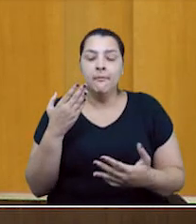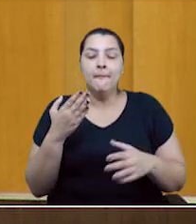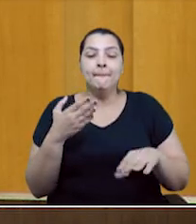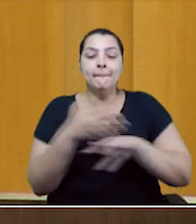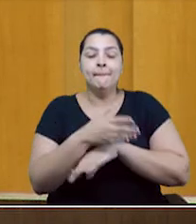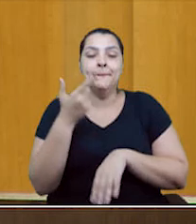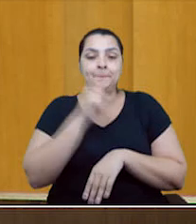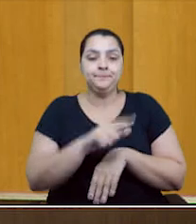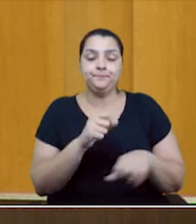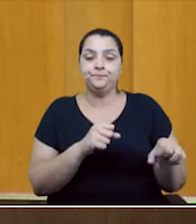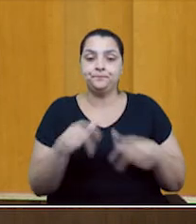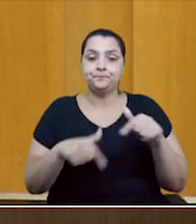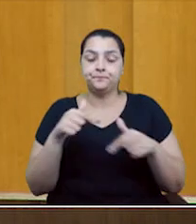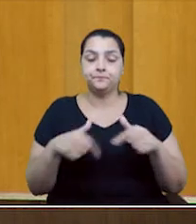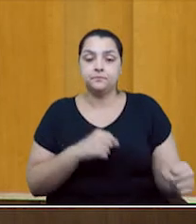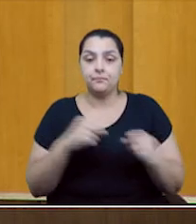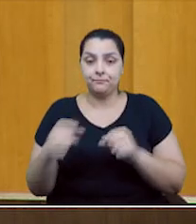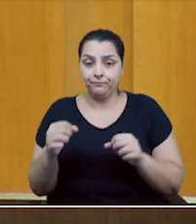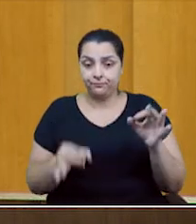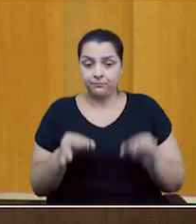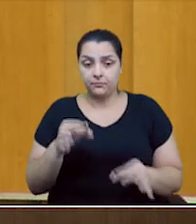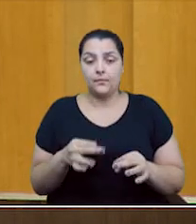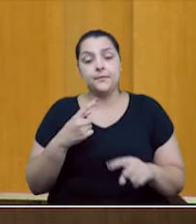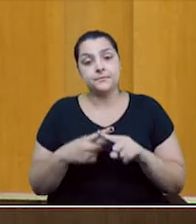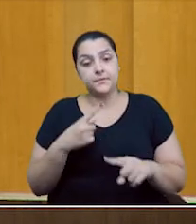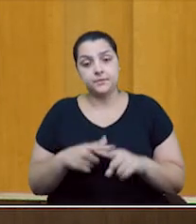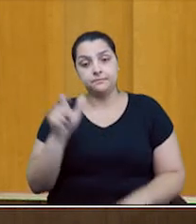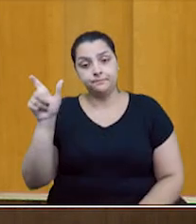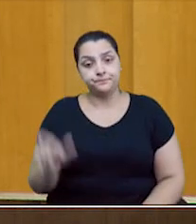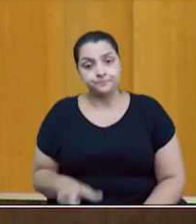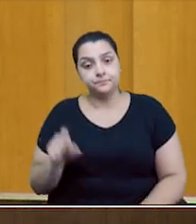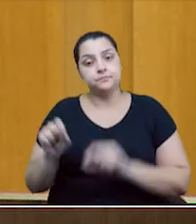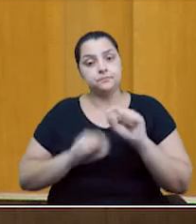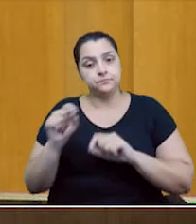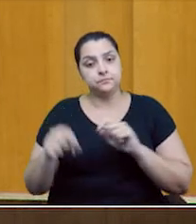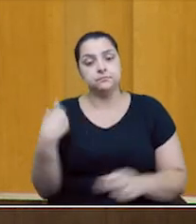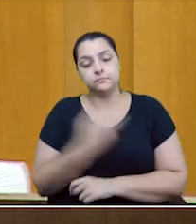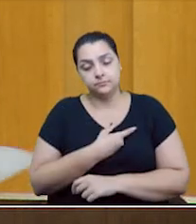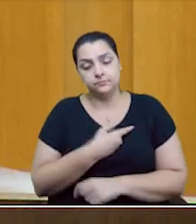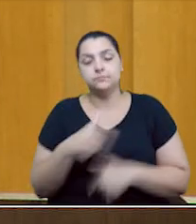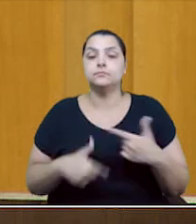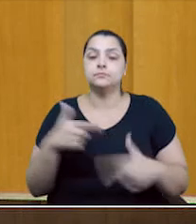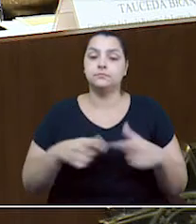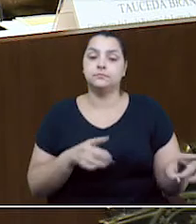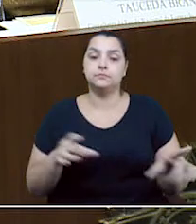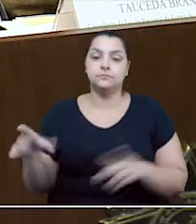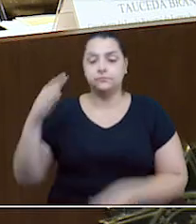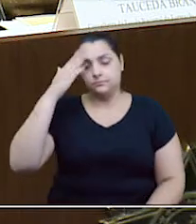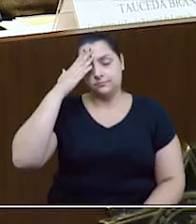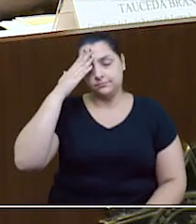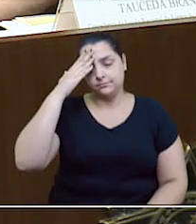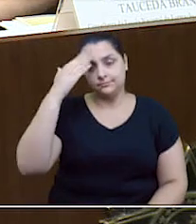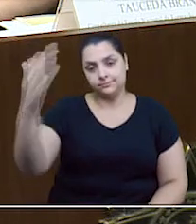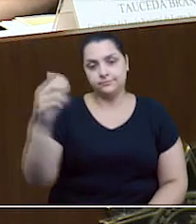Poder Judiciário, na medida que são eles a verdadeira razão de nossa atividade diária. Agradeço imensamente a Ana Paula e